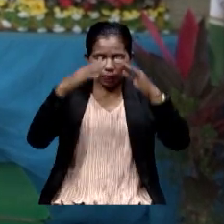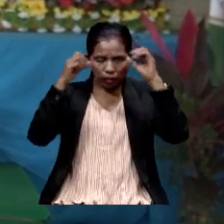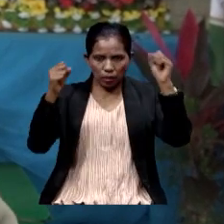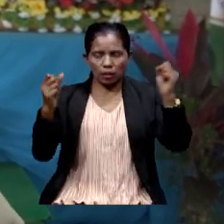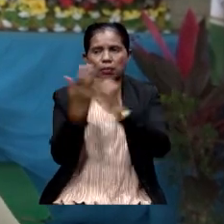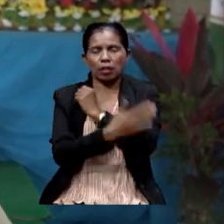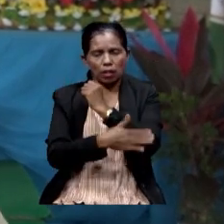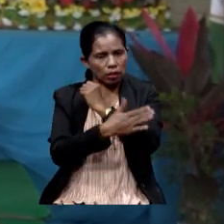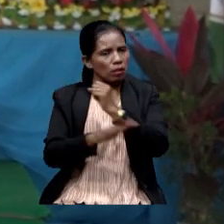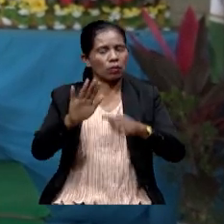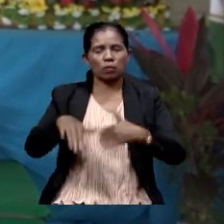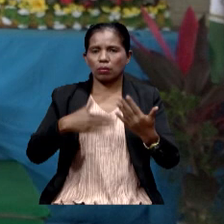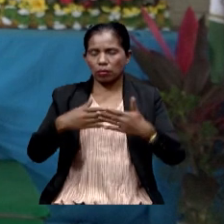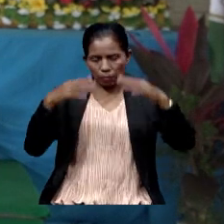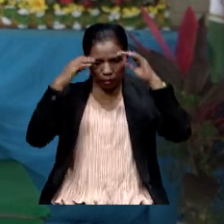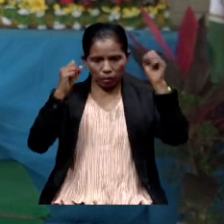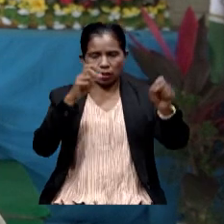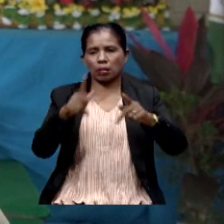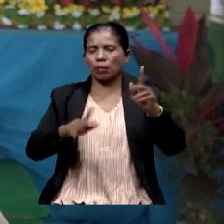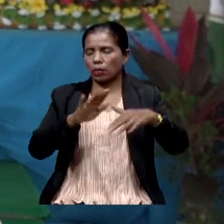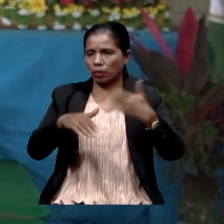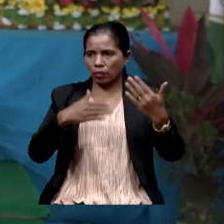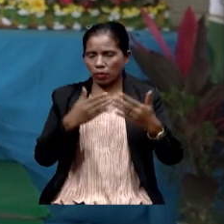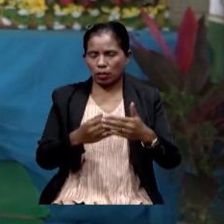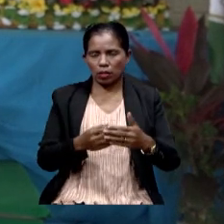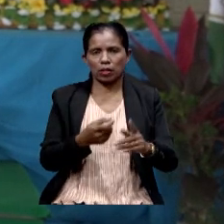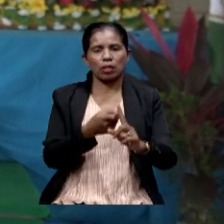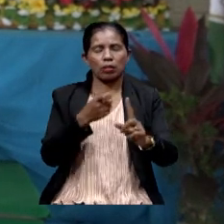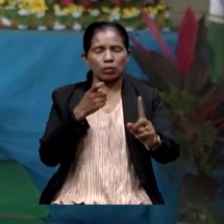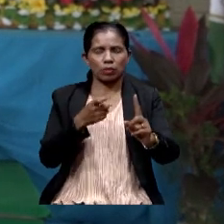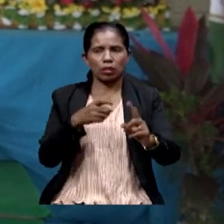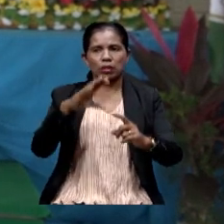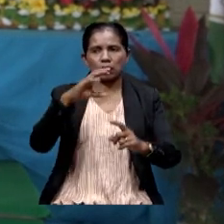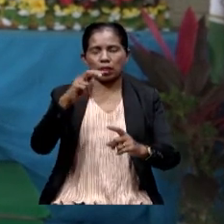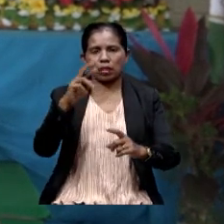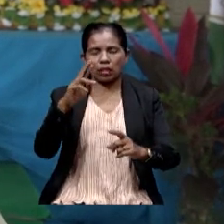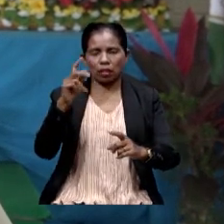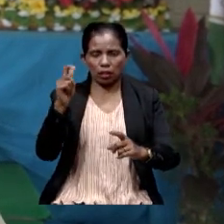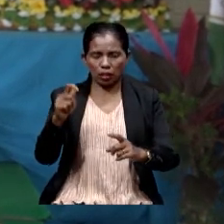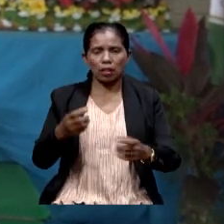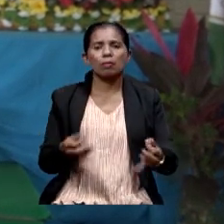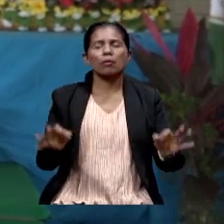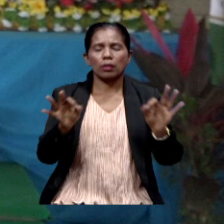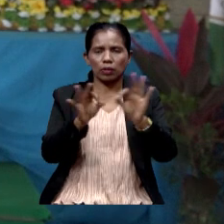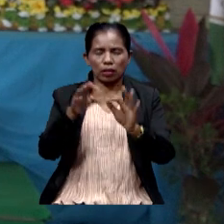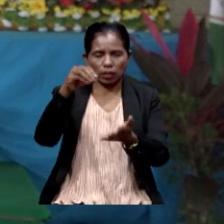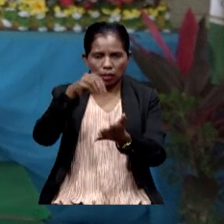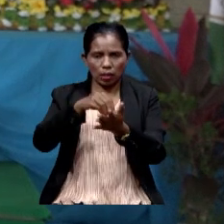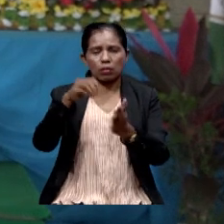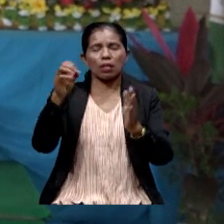toma, presidente ba povo toma. Sentido Estado, né, ba CNRT é importante. Tal interesse